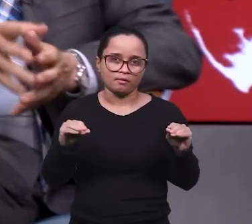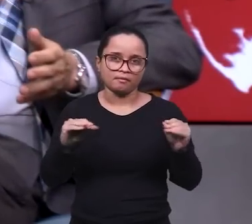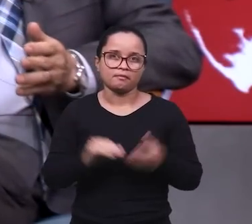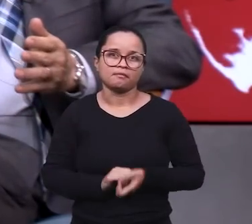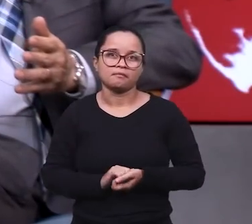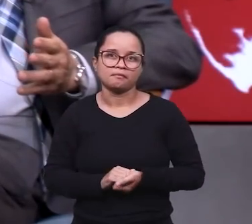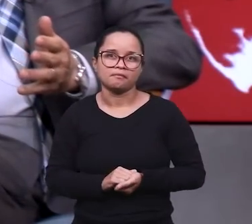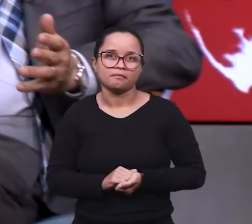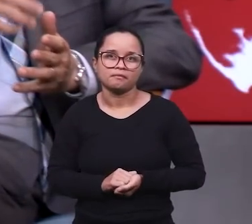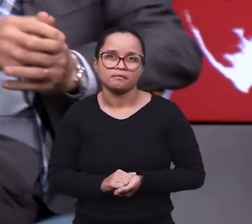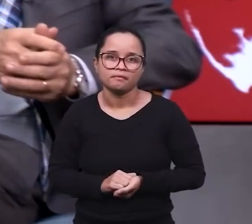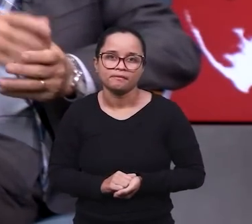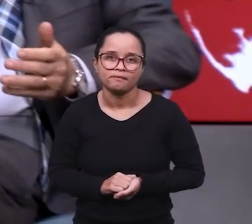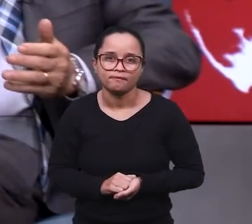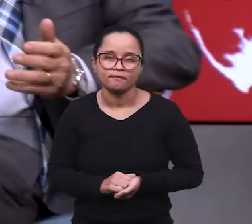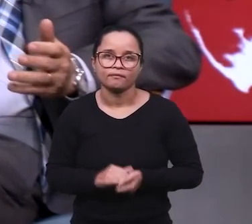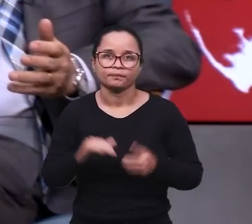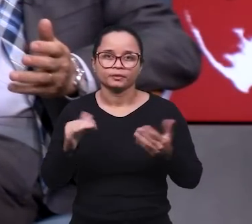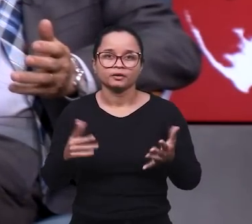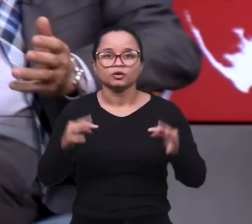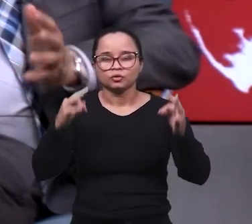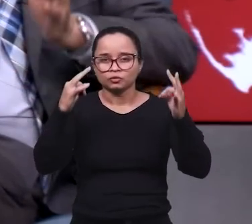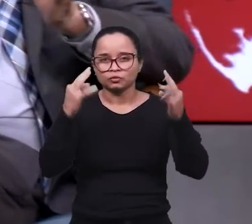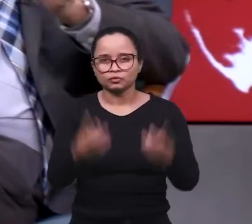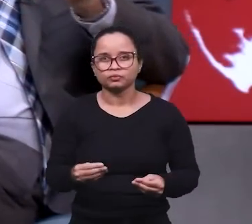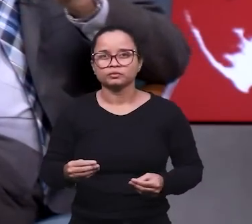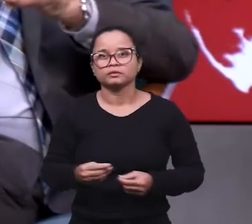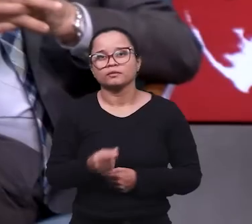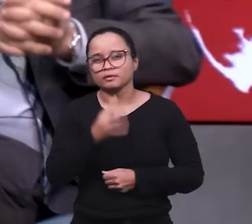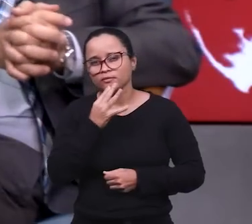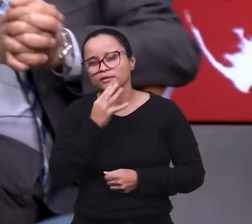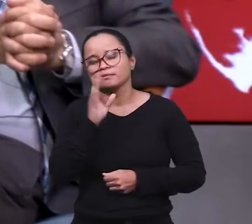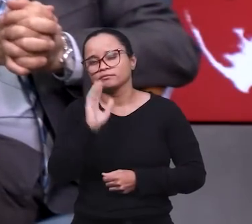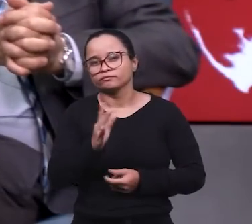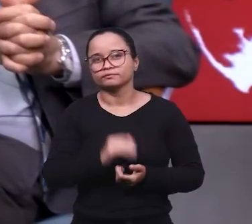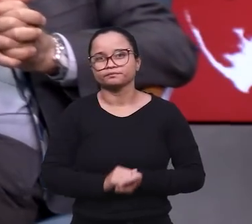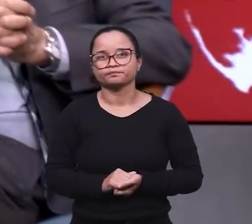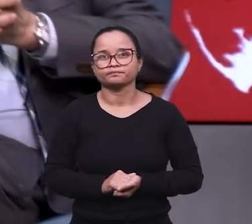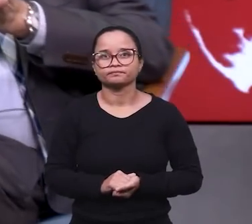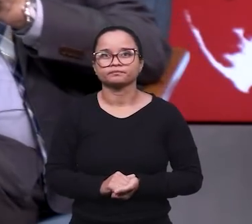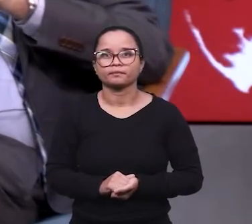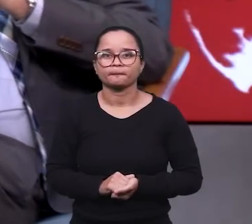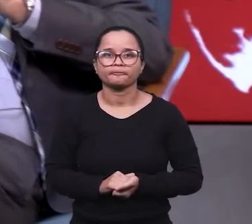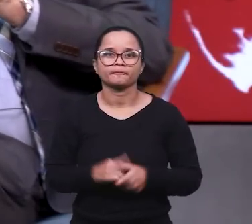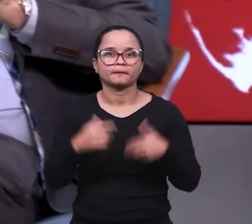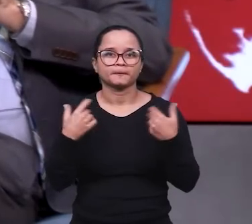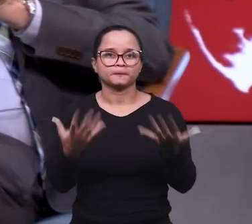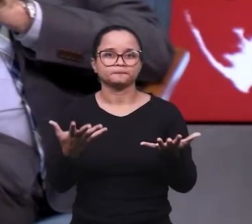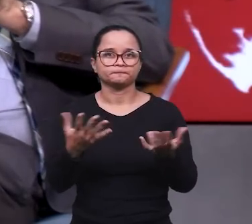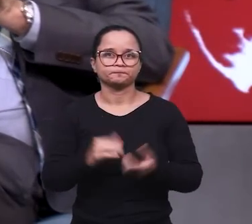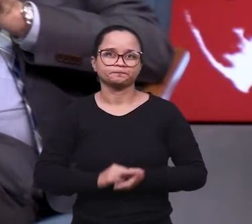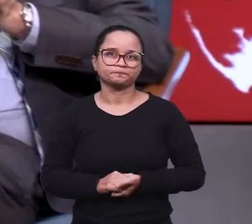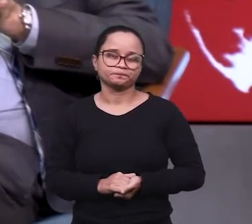né, as luzes em casa, o sangue, etc. Tudo aquilo que você já conhece. Bom,